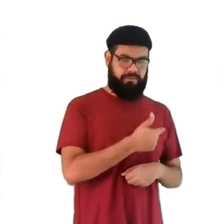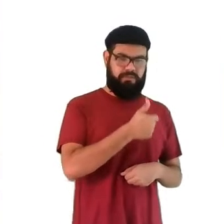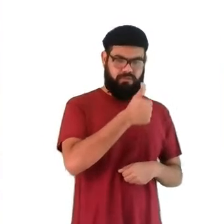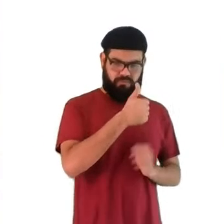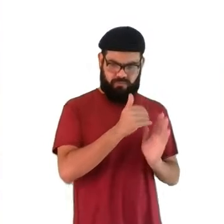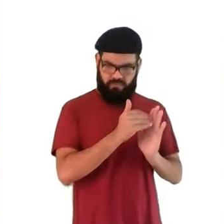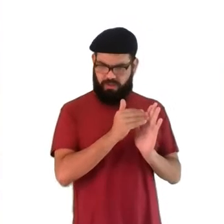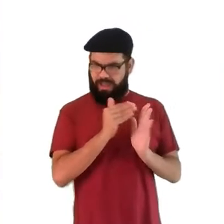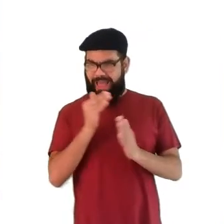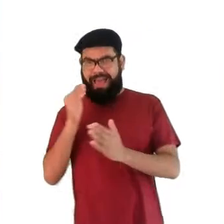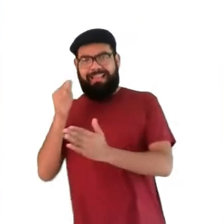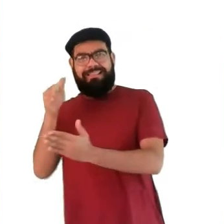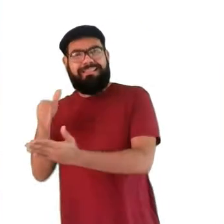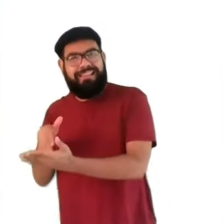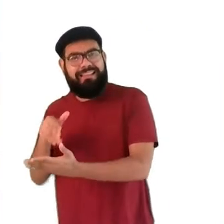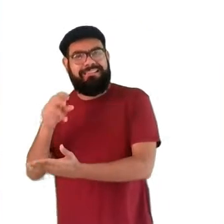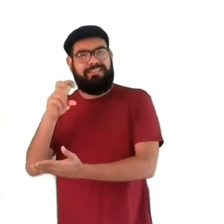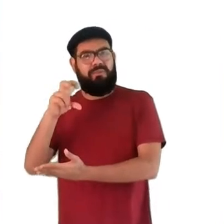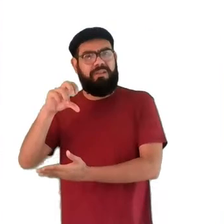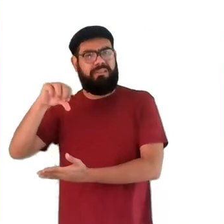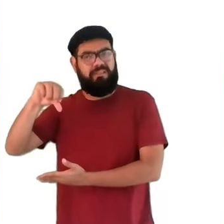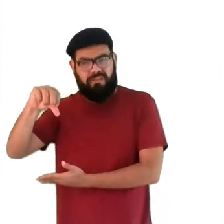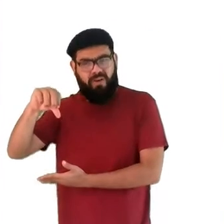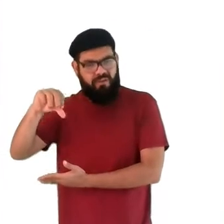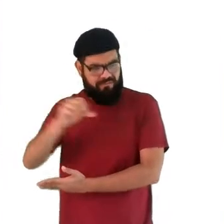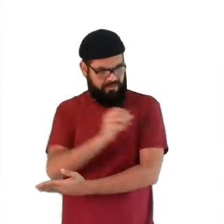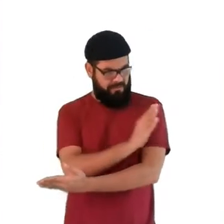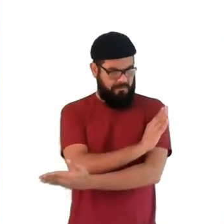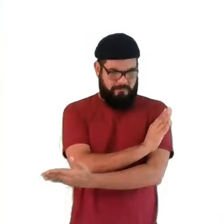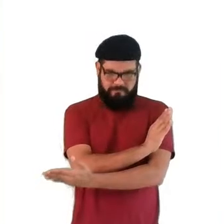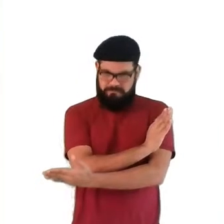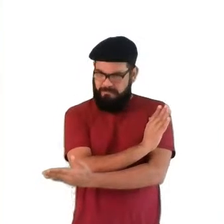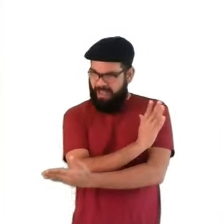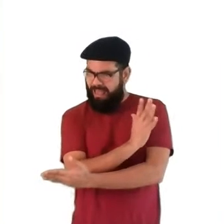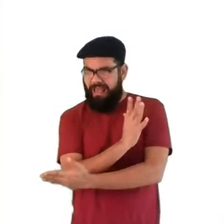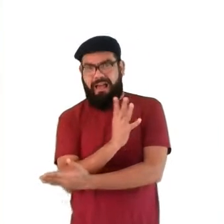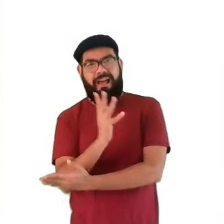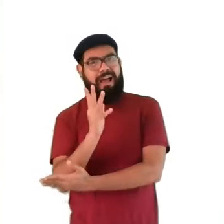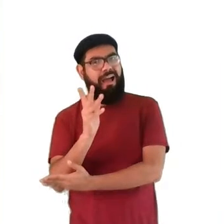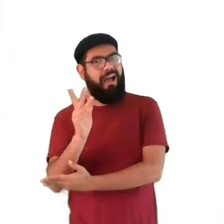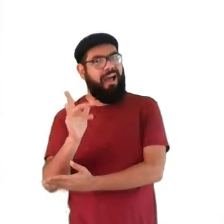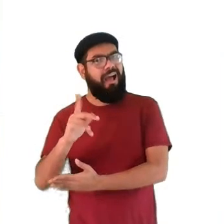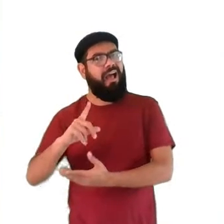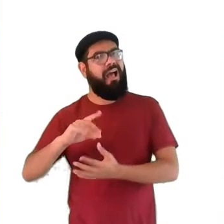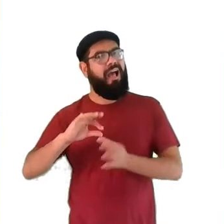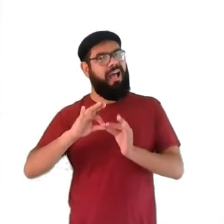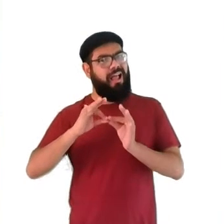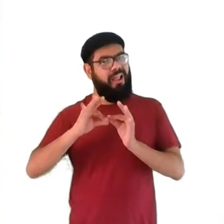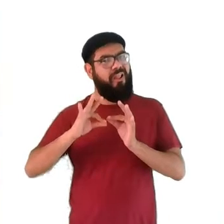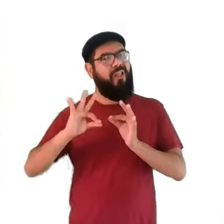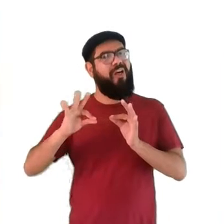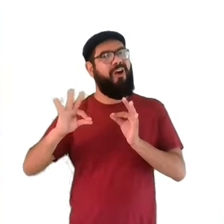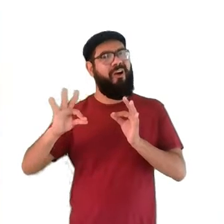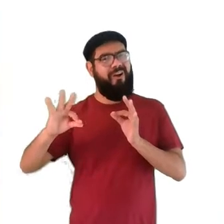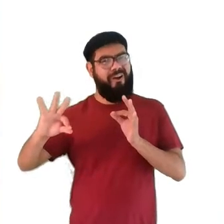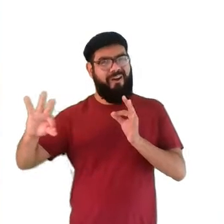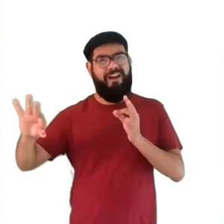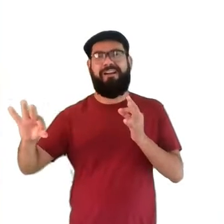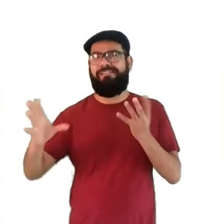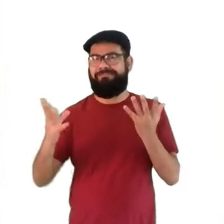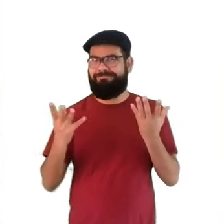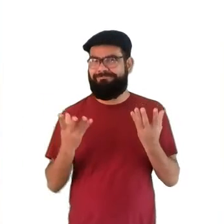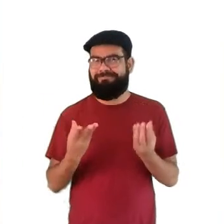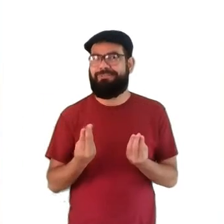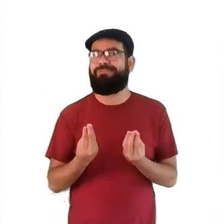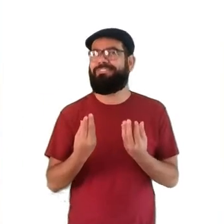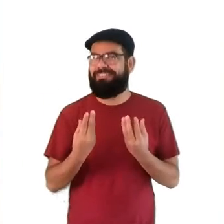anos de idade. Como eu falei para vocês, a vida adulta, a fase adulta, ela é muito extensa,